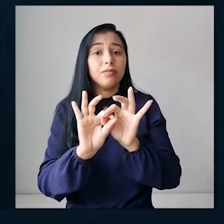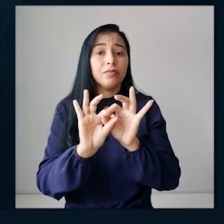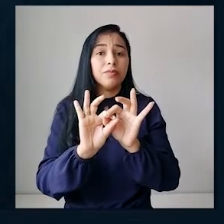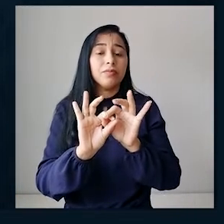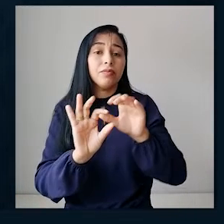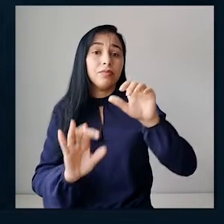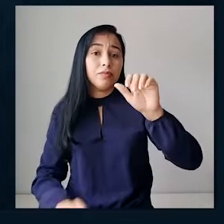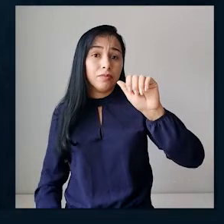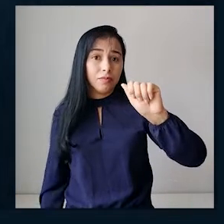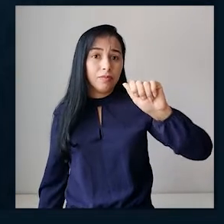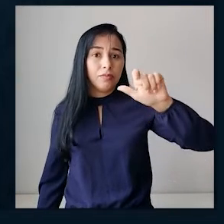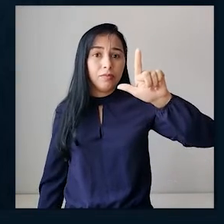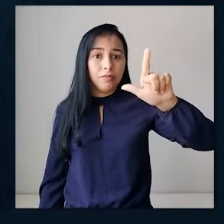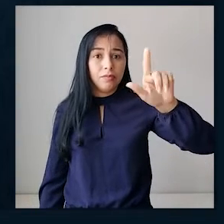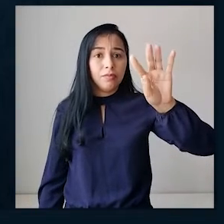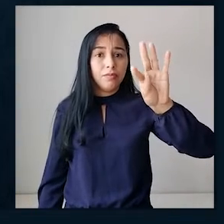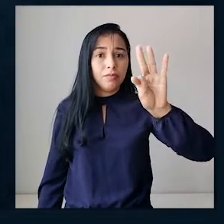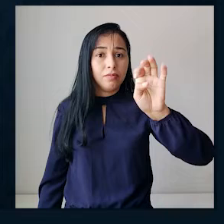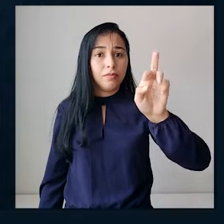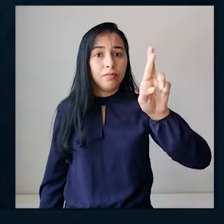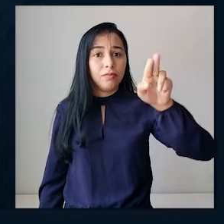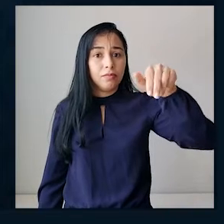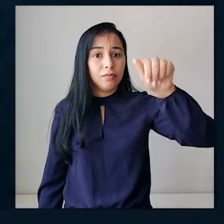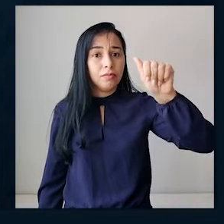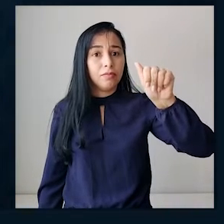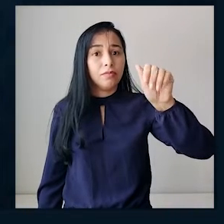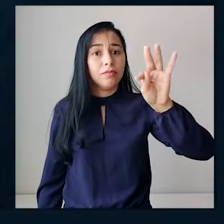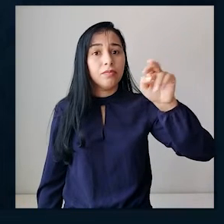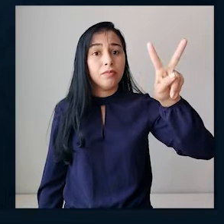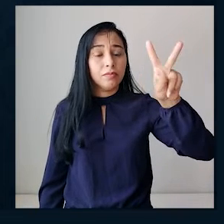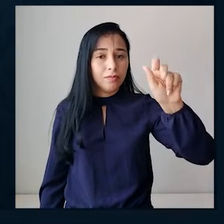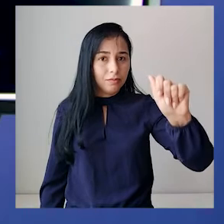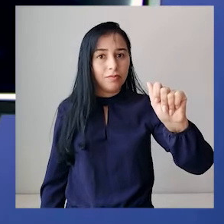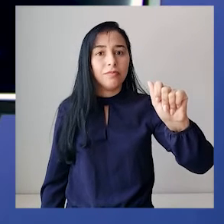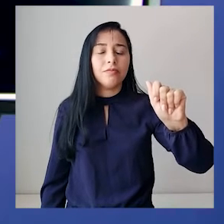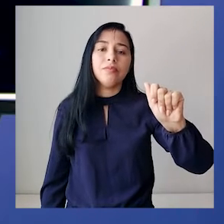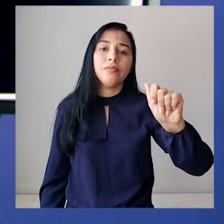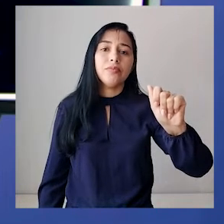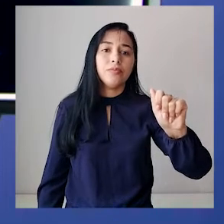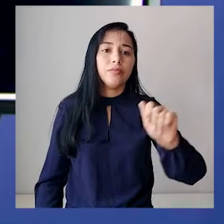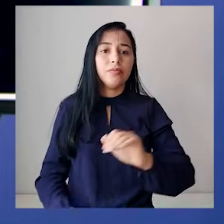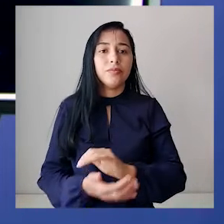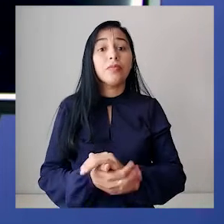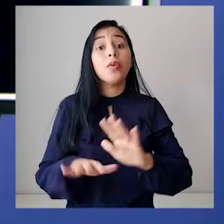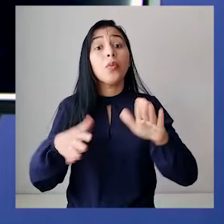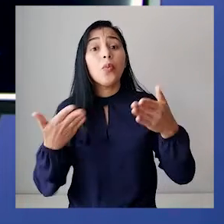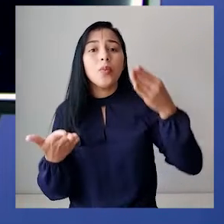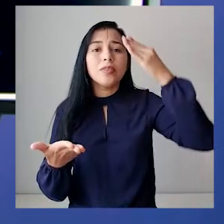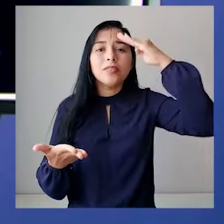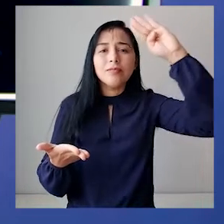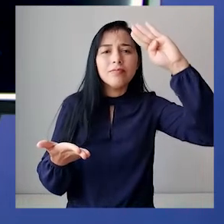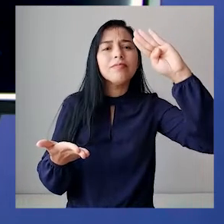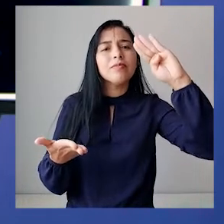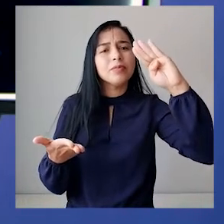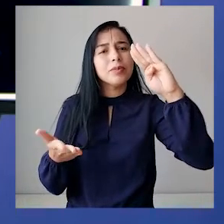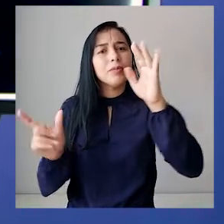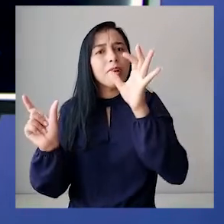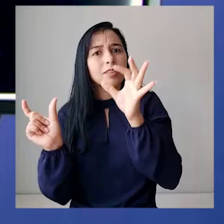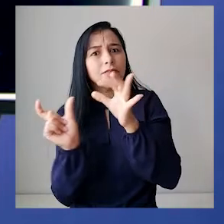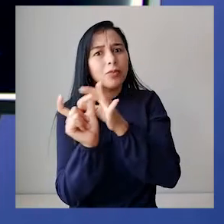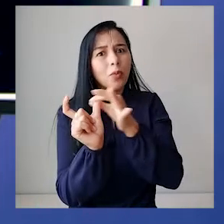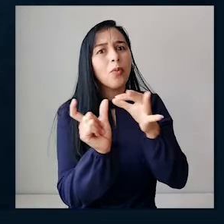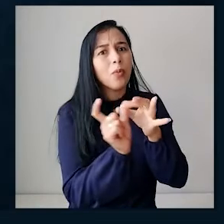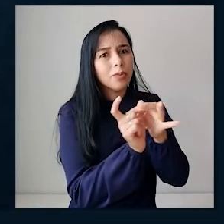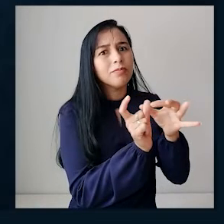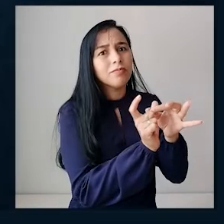elas expressam uma ideia de oposição ou de contraste. Quais são as principais conjunções